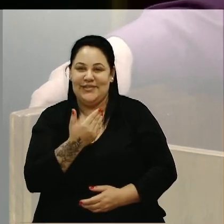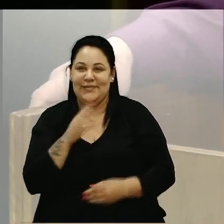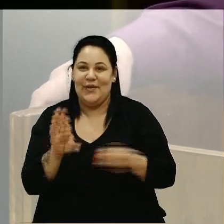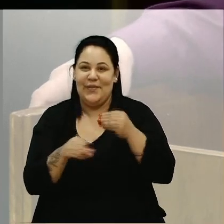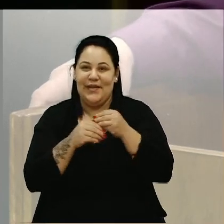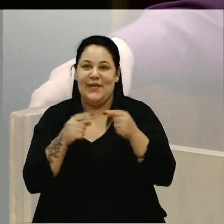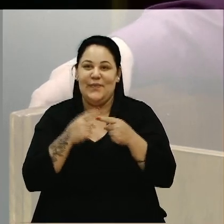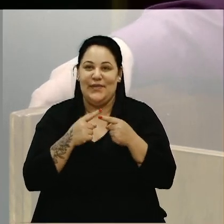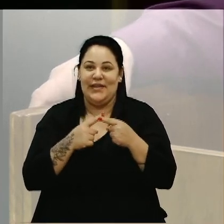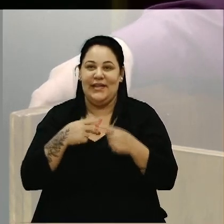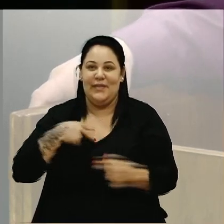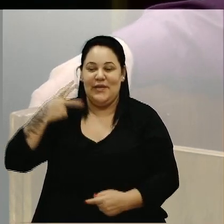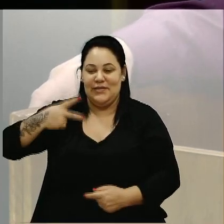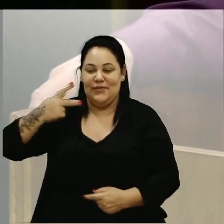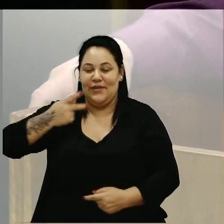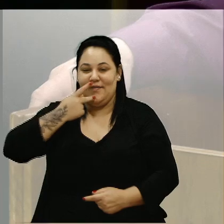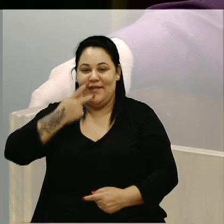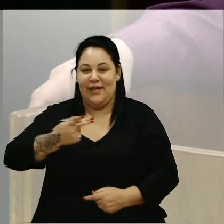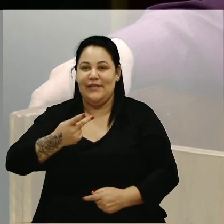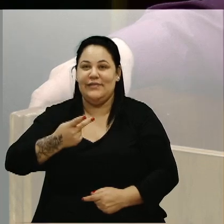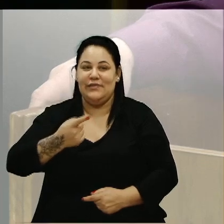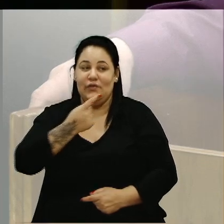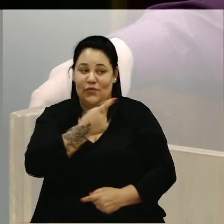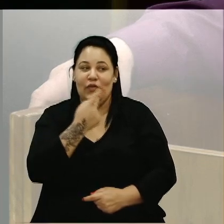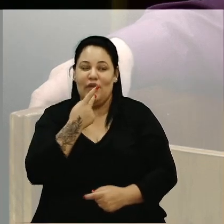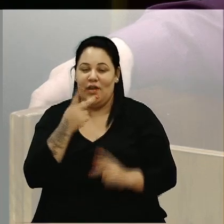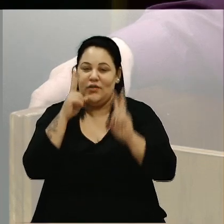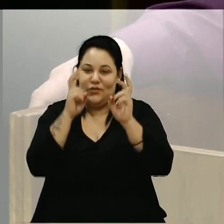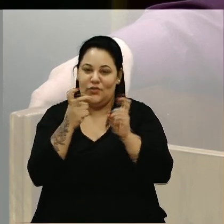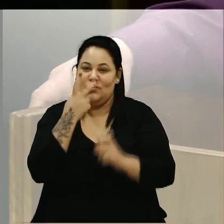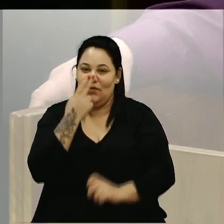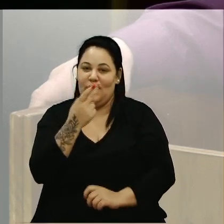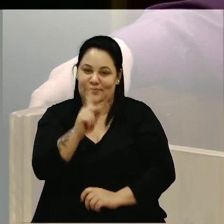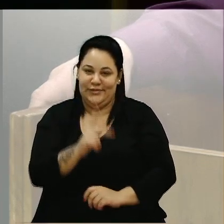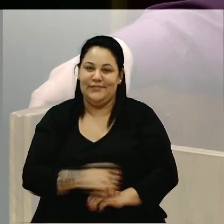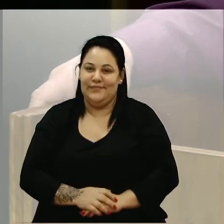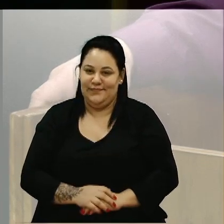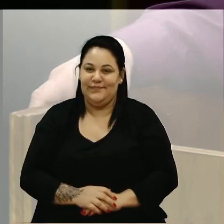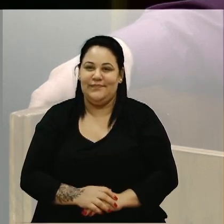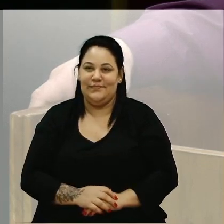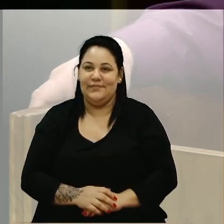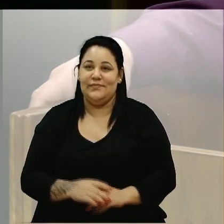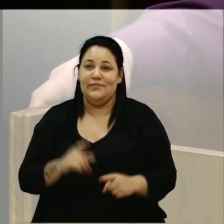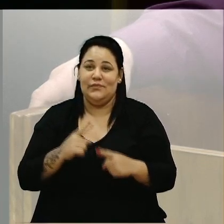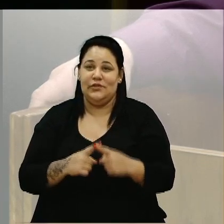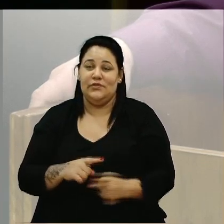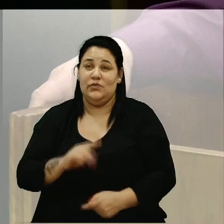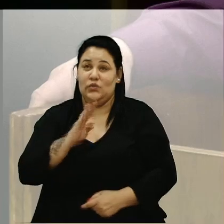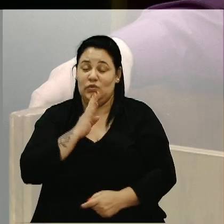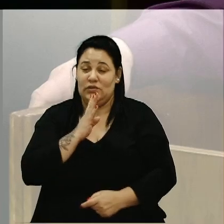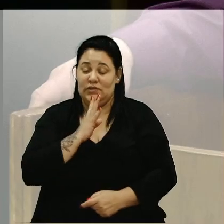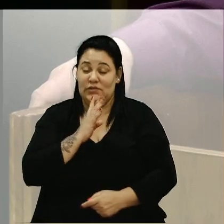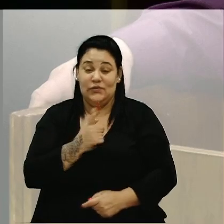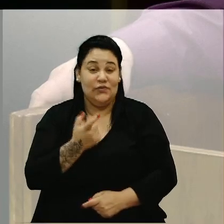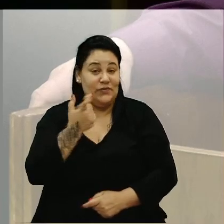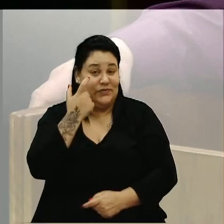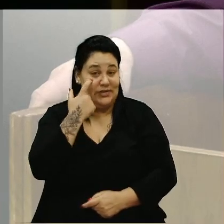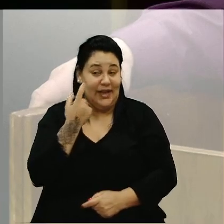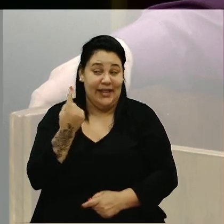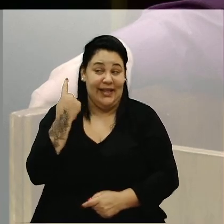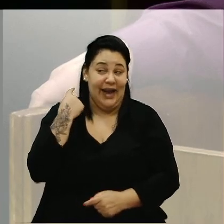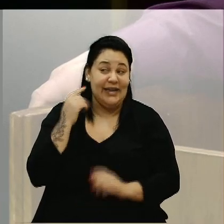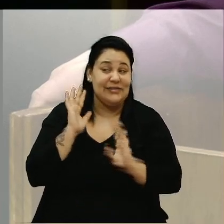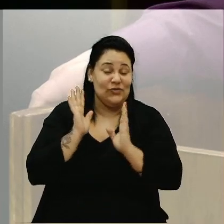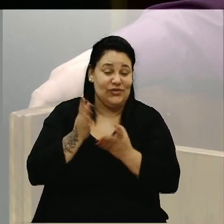segunda parte da minha fala também vou chegar ali neste mesmo assunto, diante do conhecimento que eu tinha, vi ali atrás, eu já